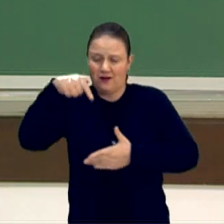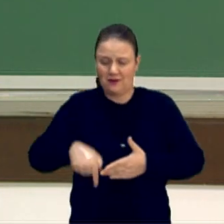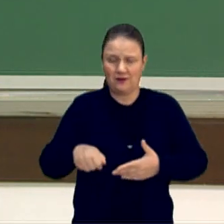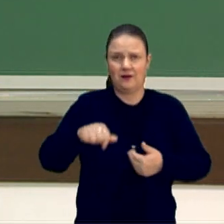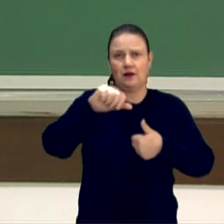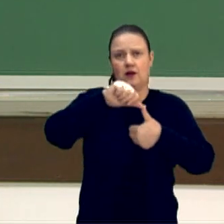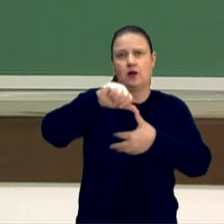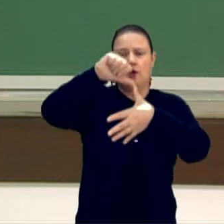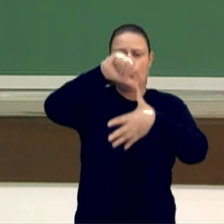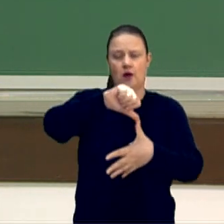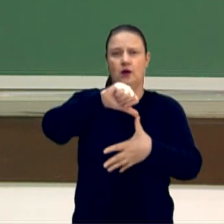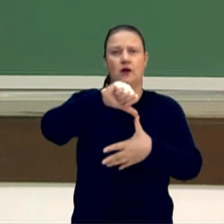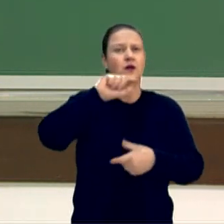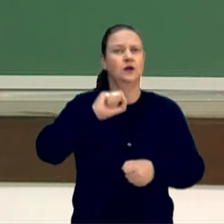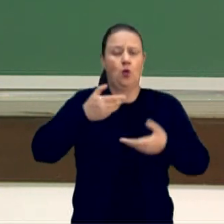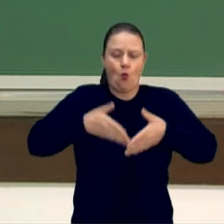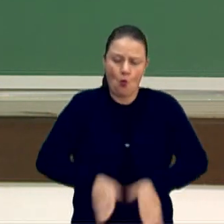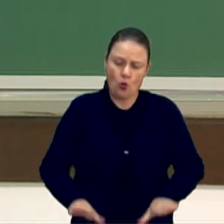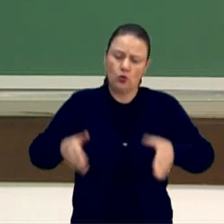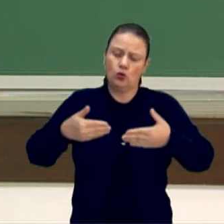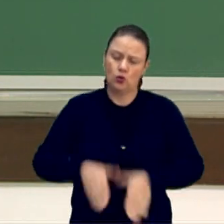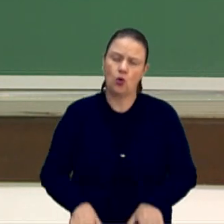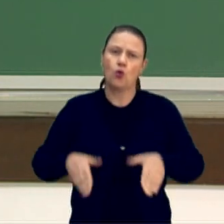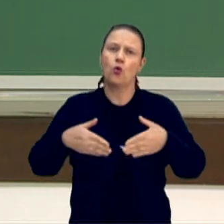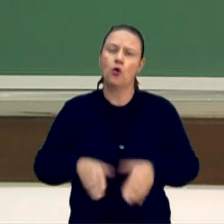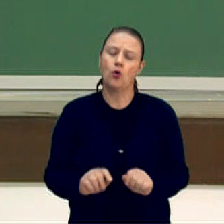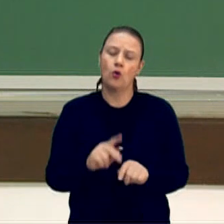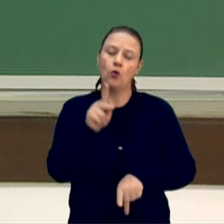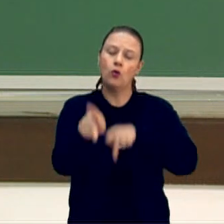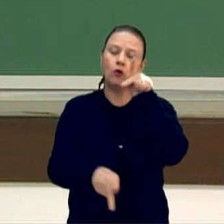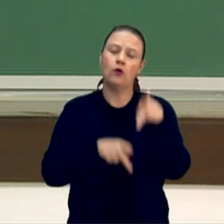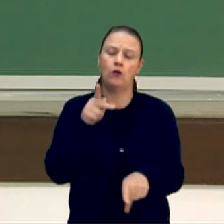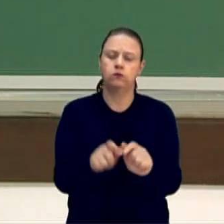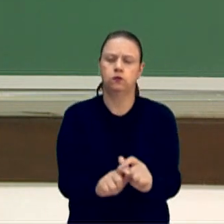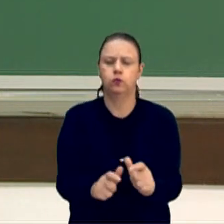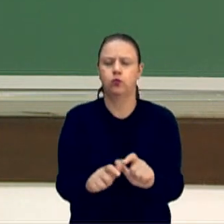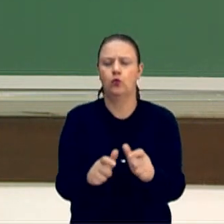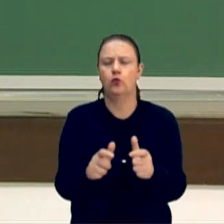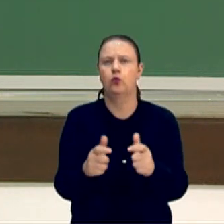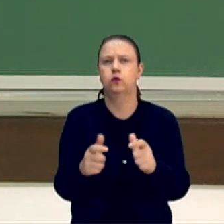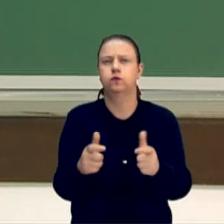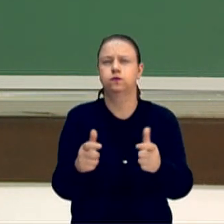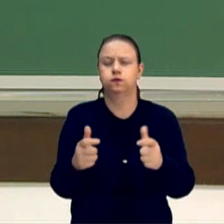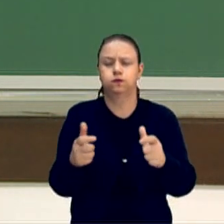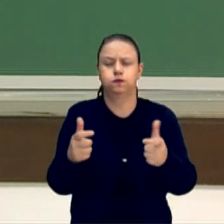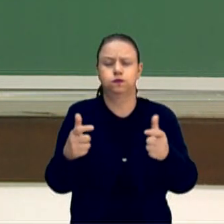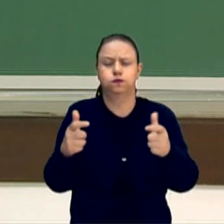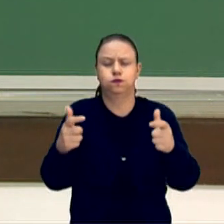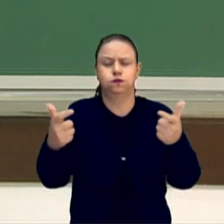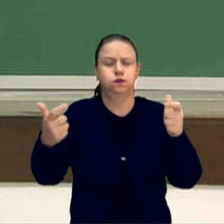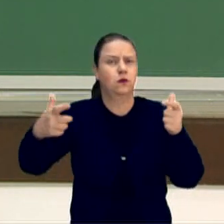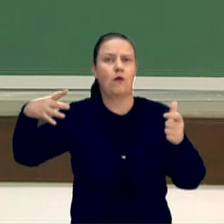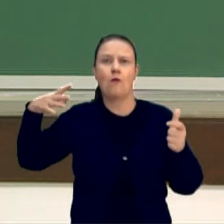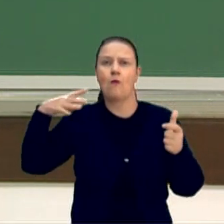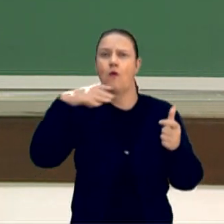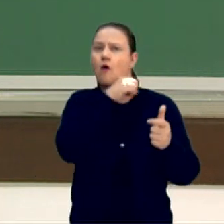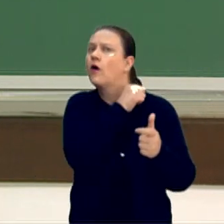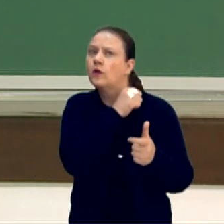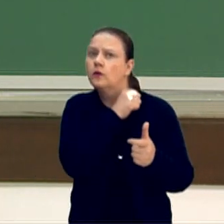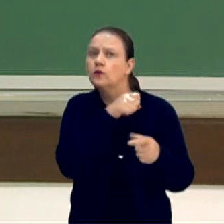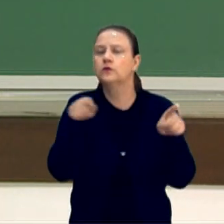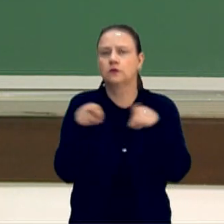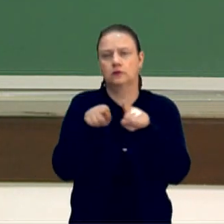pessoas tendo muitos filhos, a taxa de natalidade muito grande. E isso levou a uma explosão demográfica,